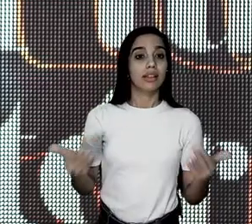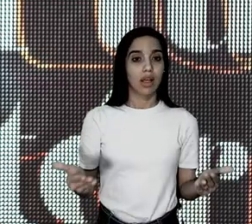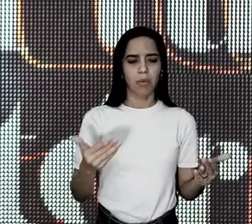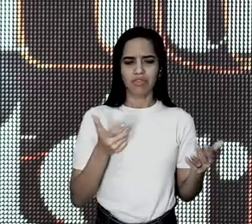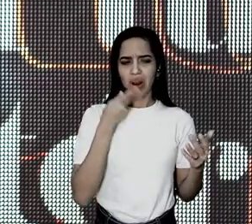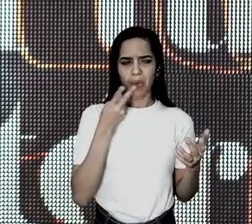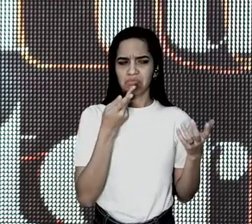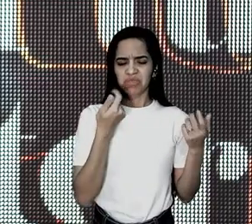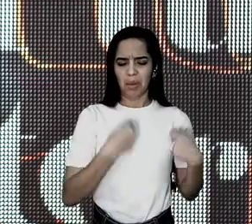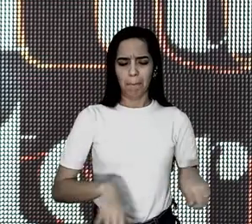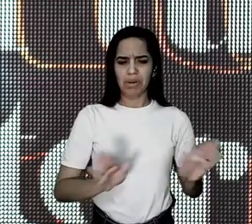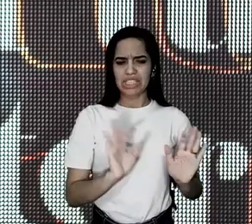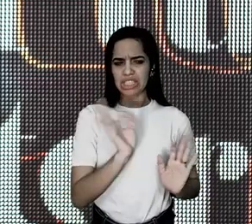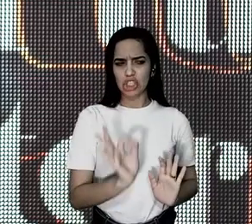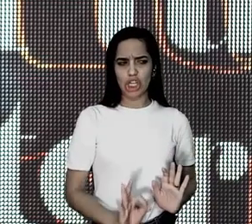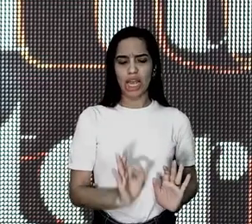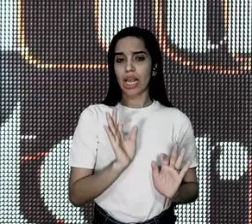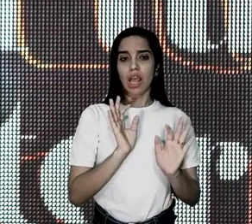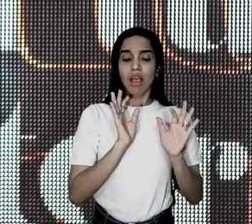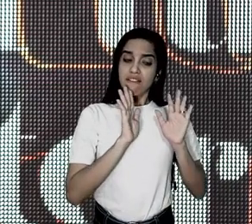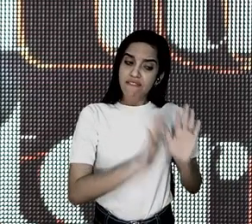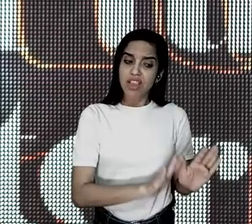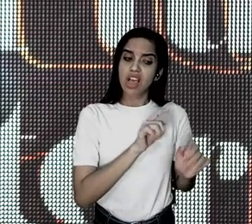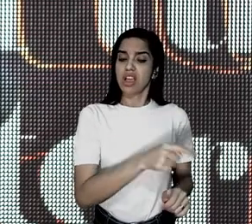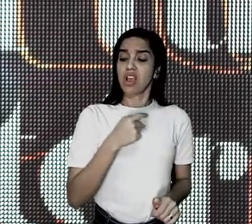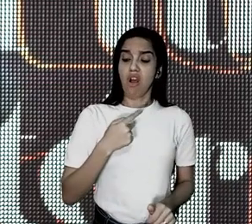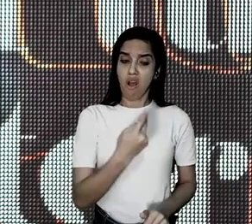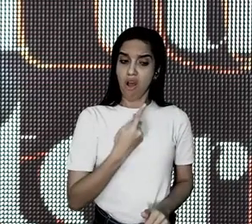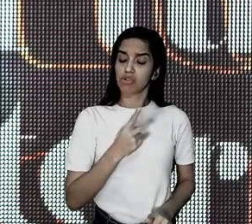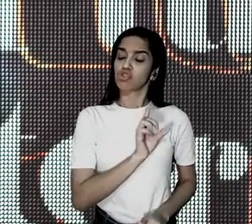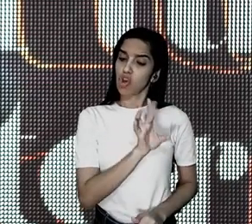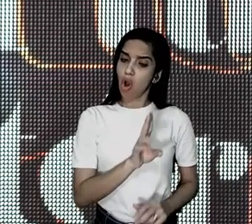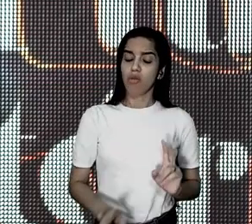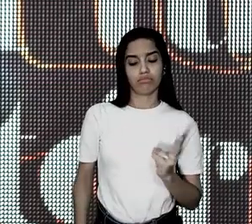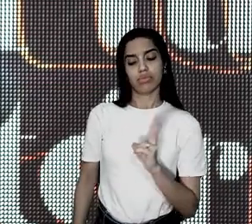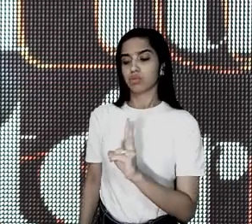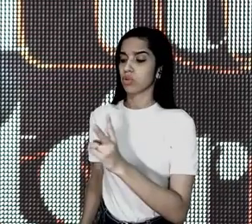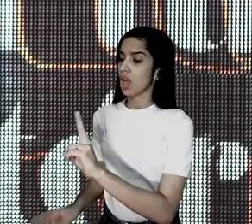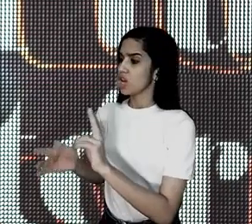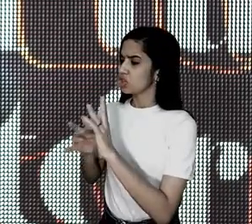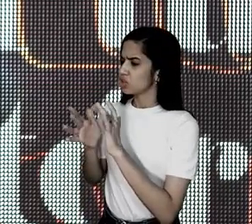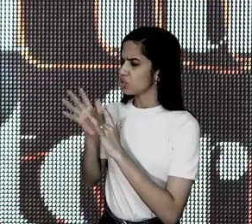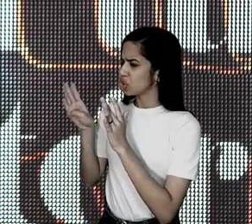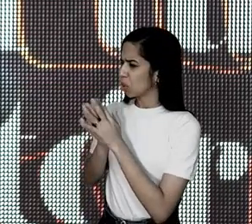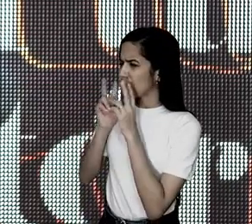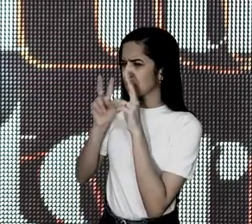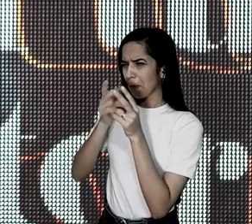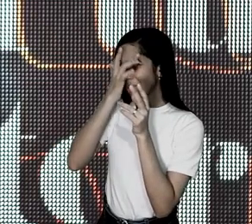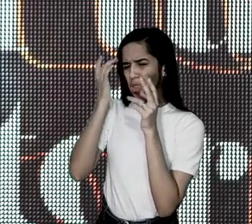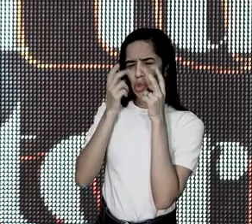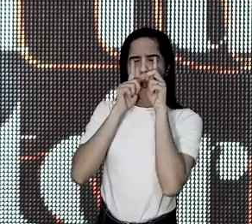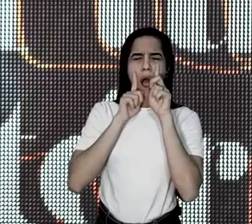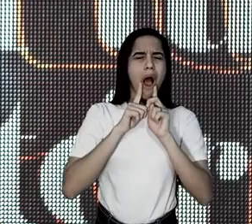ninguém o acompanhasse, senão Pedro e os irmãos Tiago e João. Chegando à casa do chefe da sinagoga, viu Jesus o alvoroço,